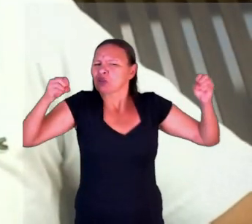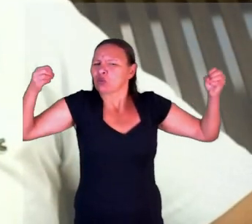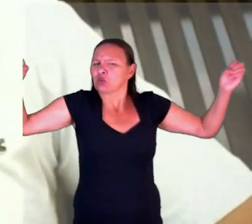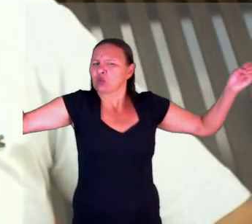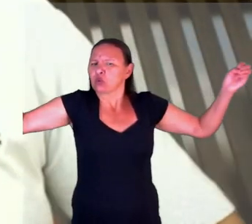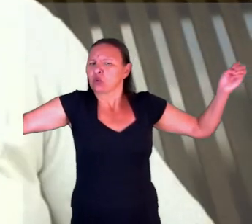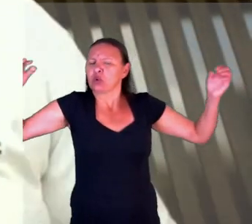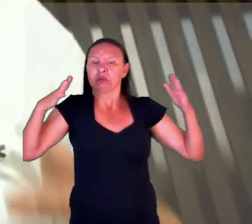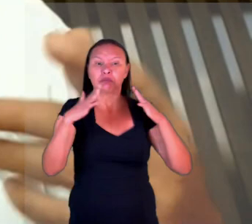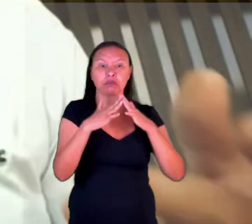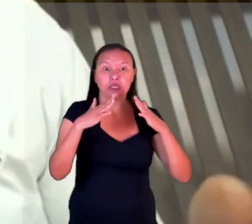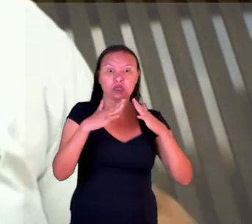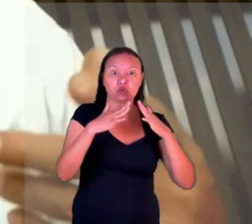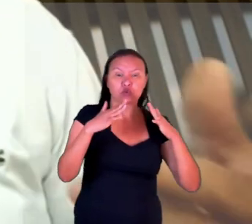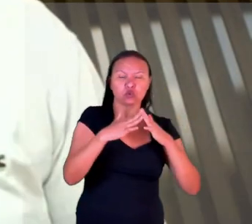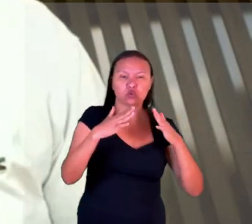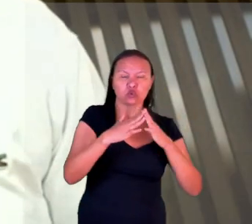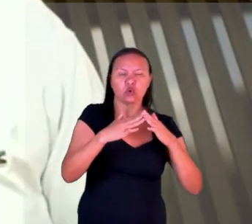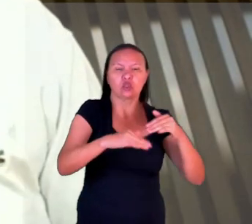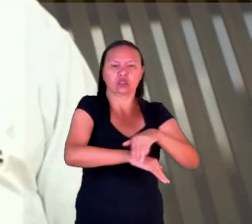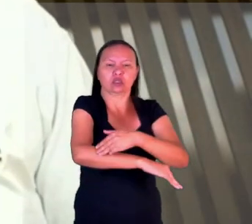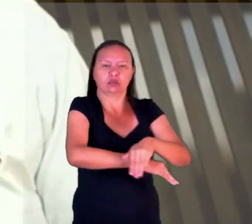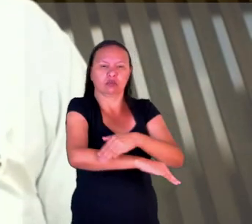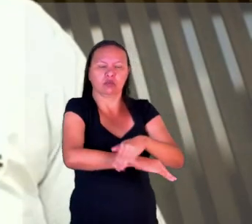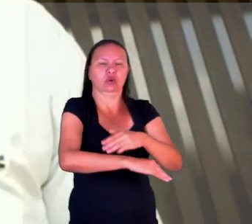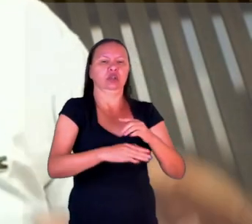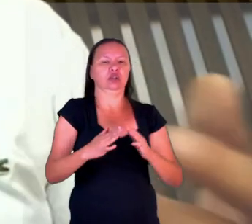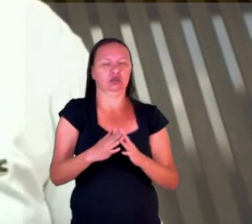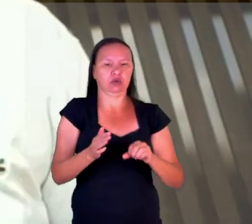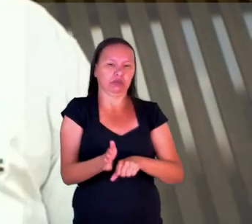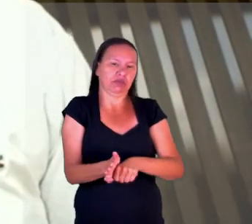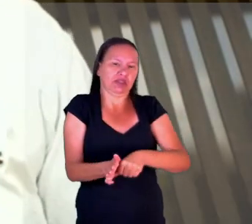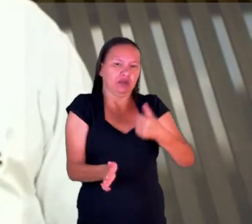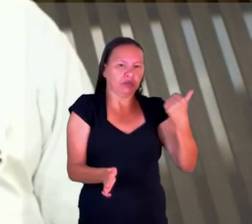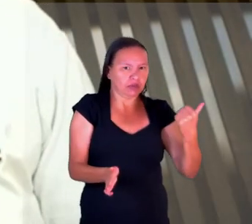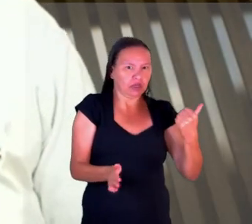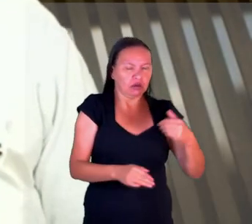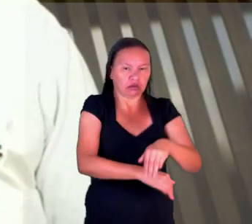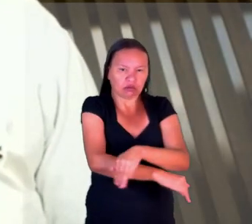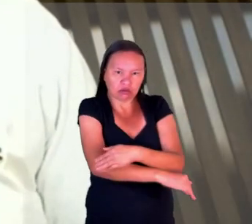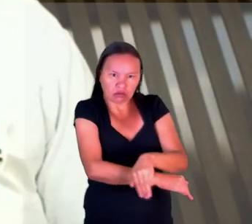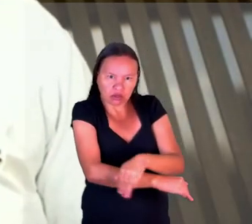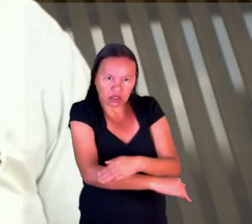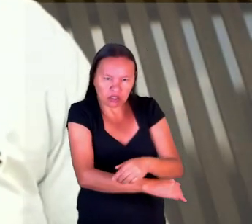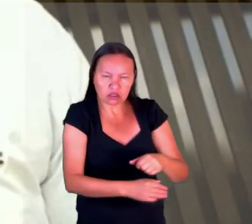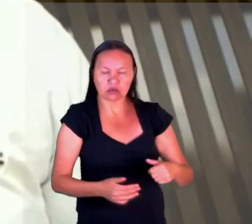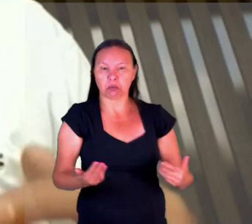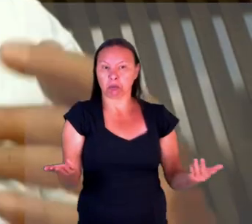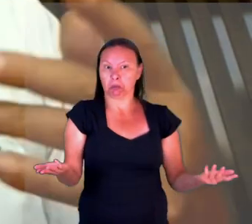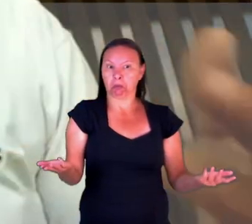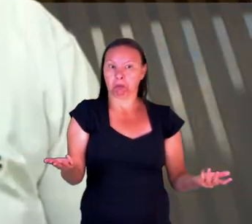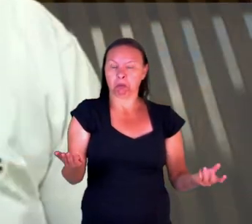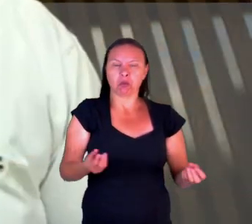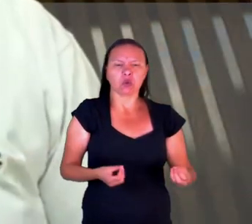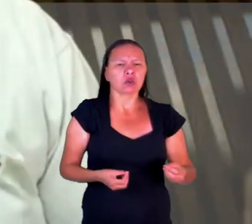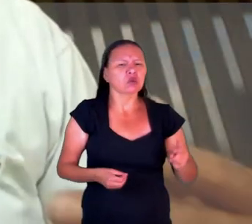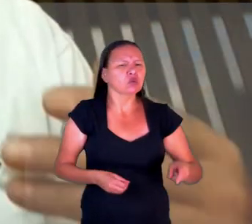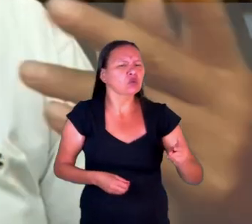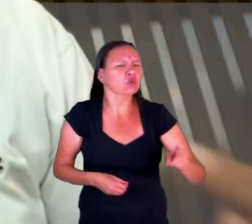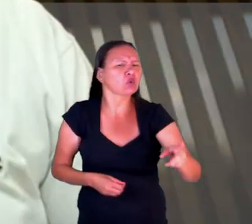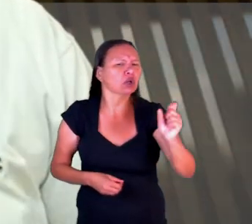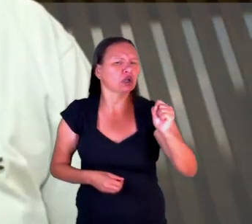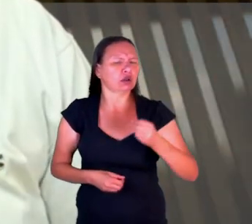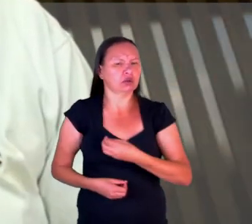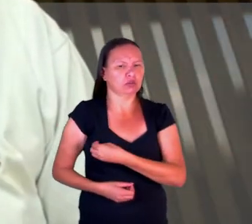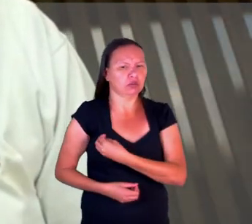situação de rua e quem tá na rua pela primeira vez né quem tá chegando na rua eh eh quem nunca viveu da caridade quem nunca